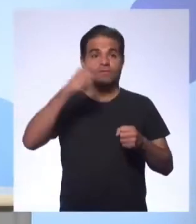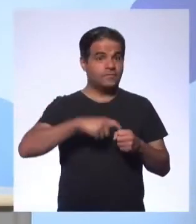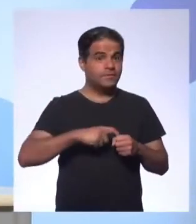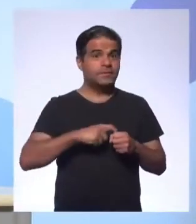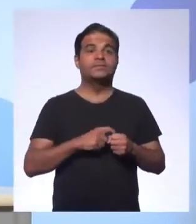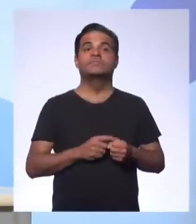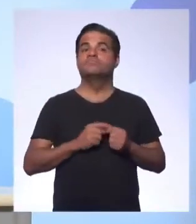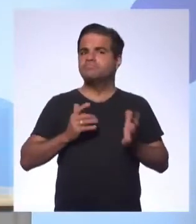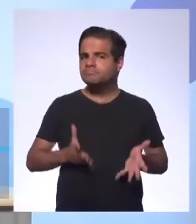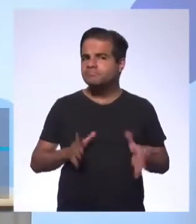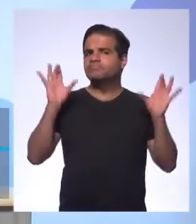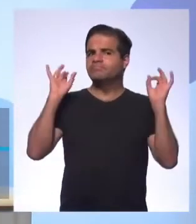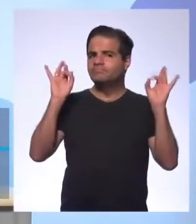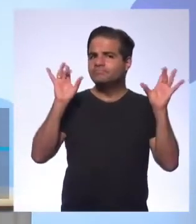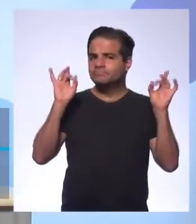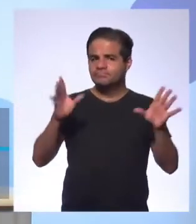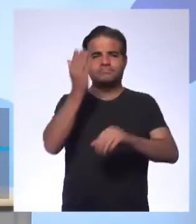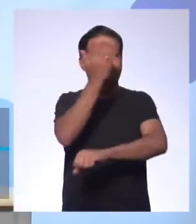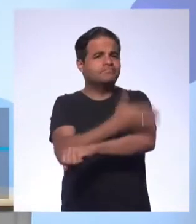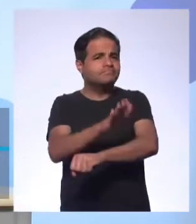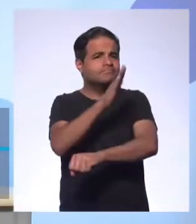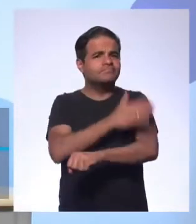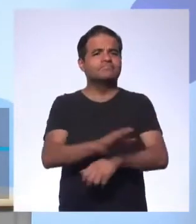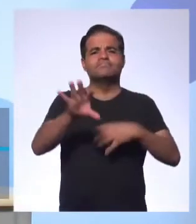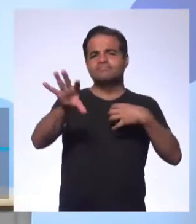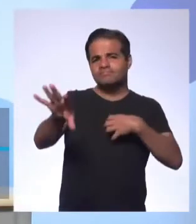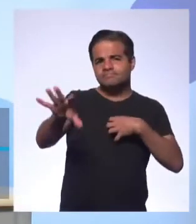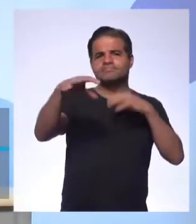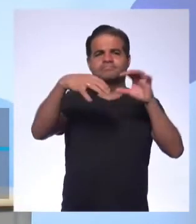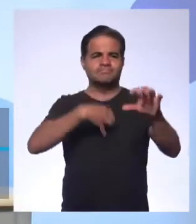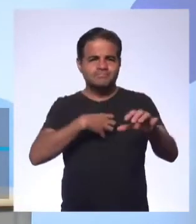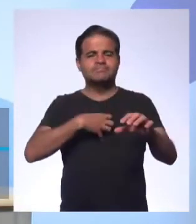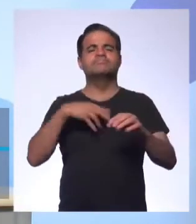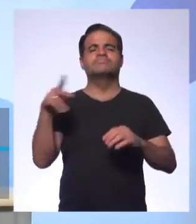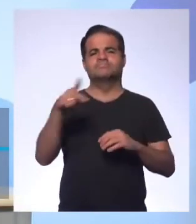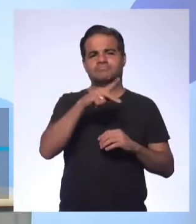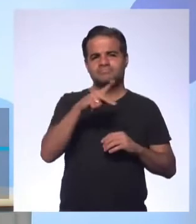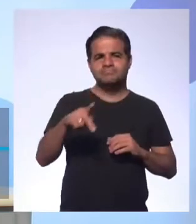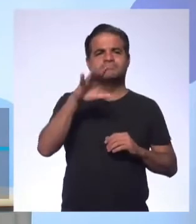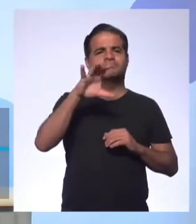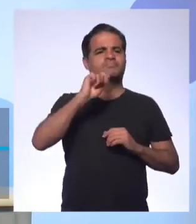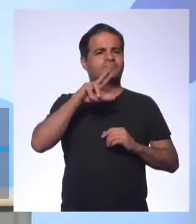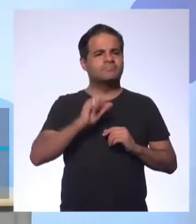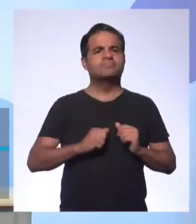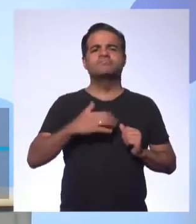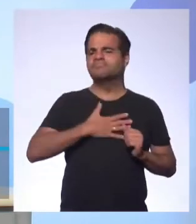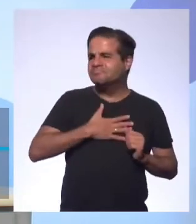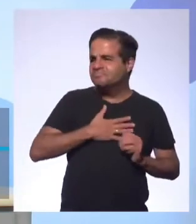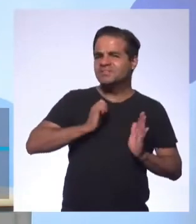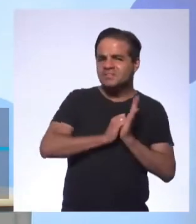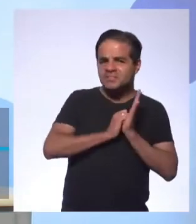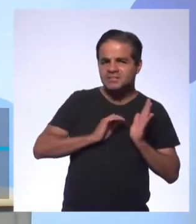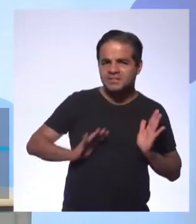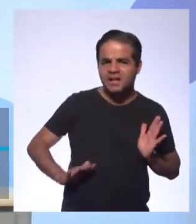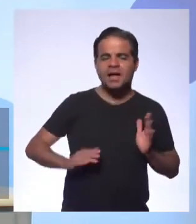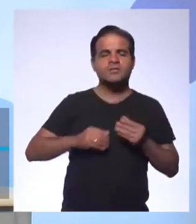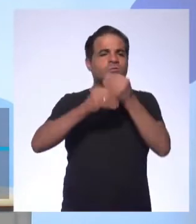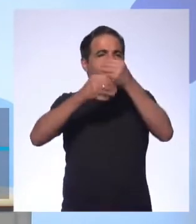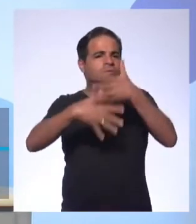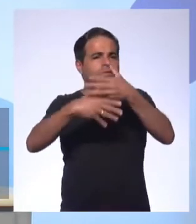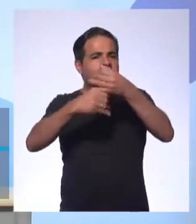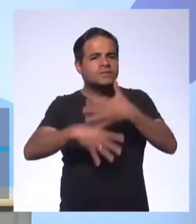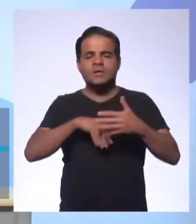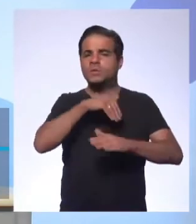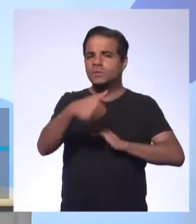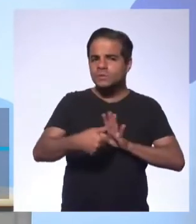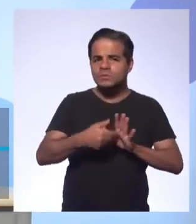Voltamos. Excelente exercício de empatia, professor Carlos. Gostei muito dessa atividade, viu? Inclusive o chat também